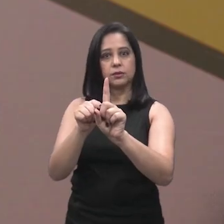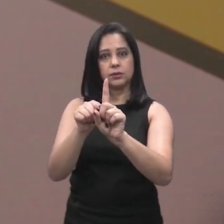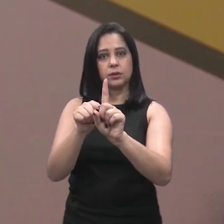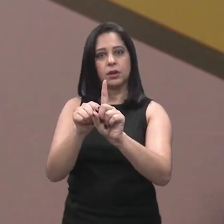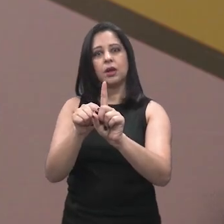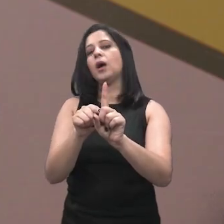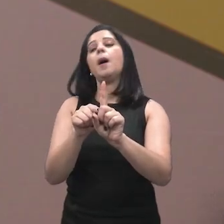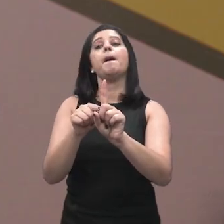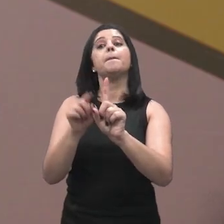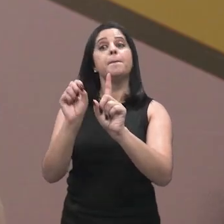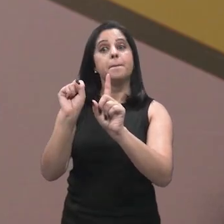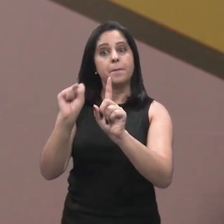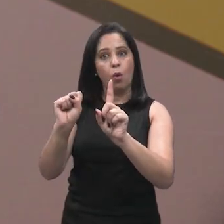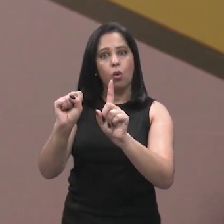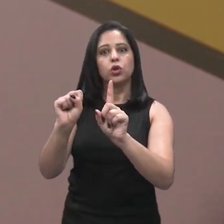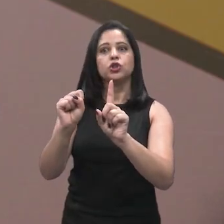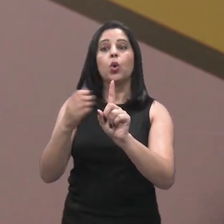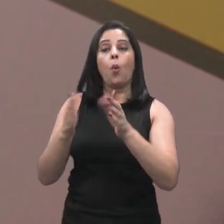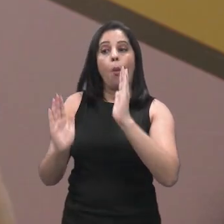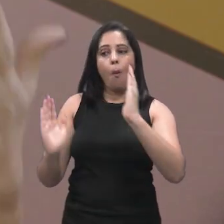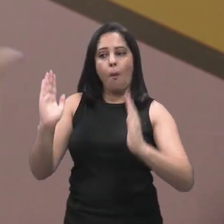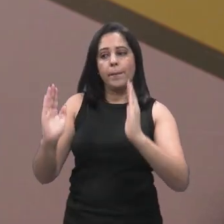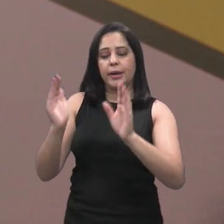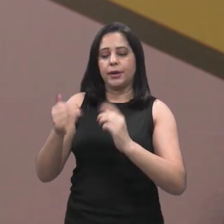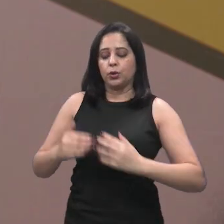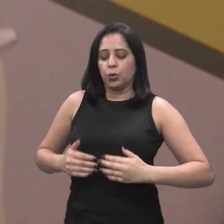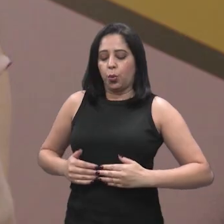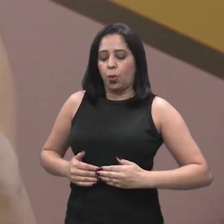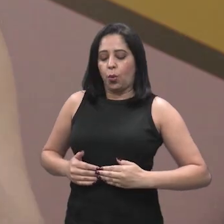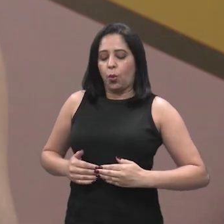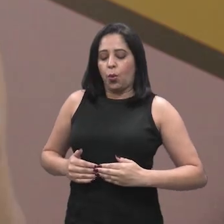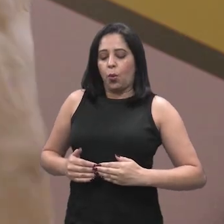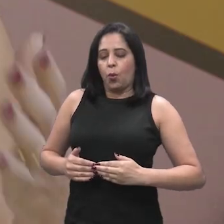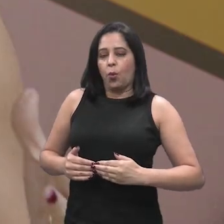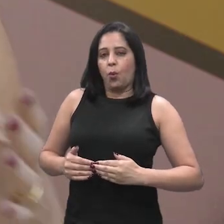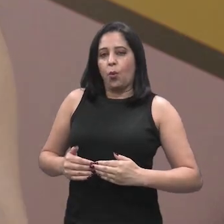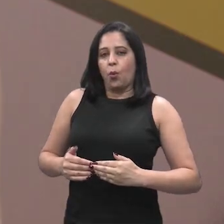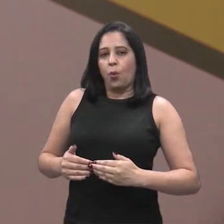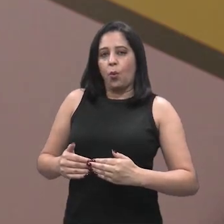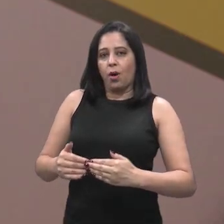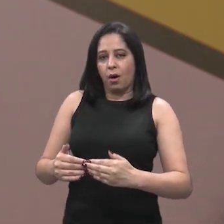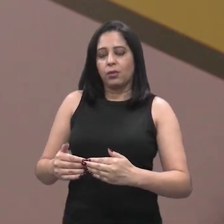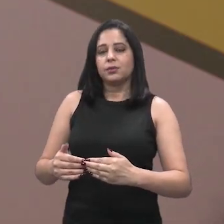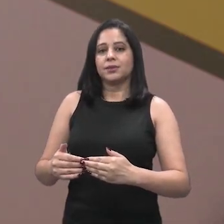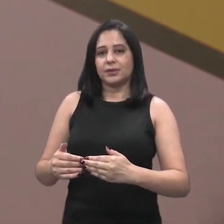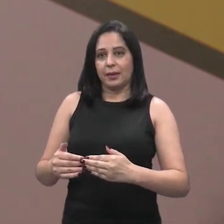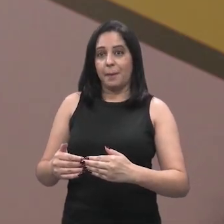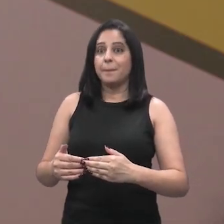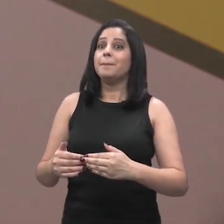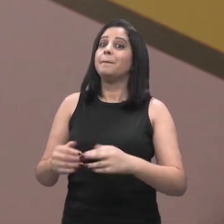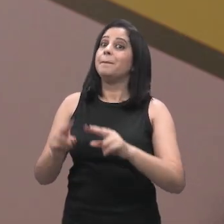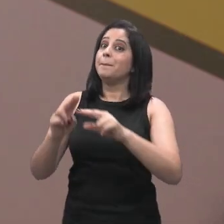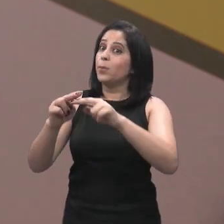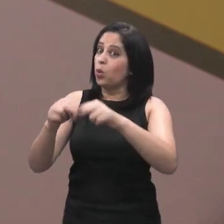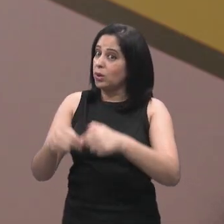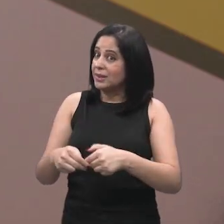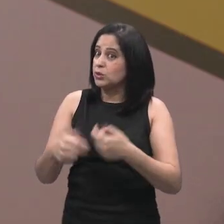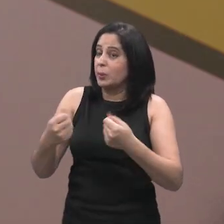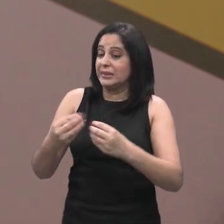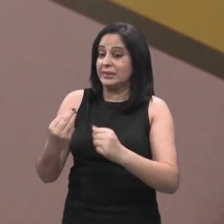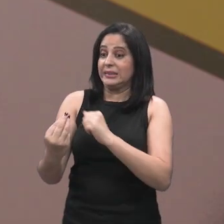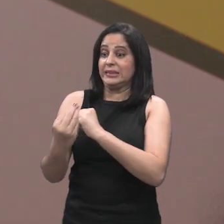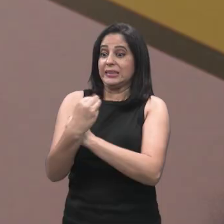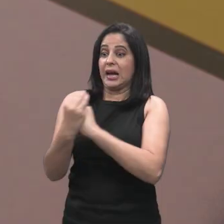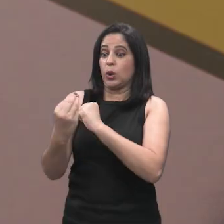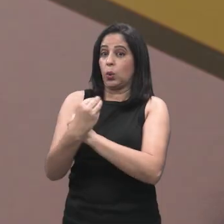pode vir a desenvolver durante a gestação a hipertensão arterial, que a gente chama de pré-eclâmpsia. Por isso ela tem que ter um cuidado maior